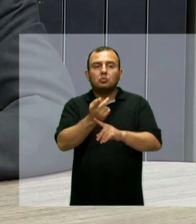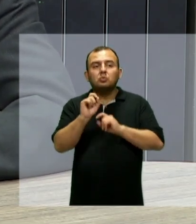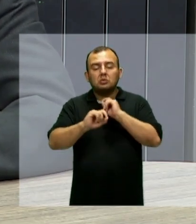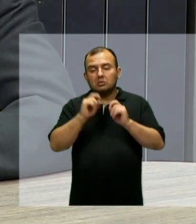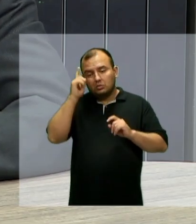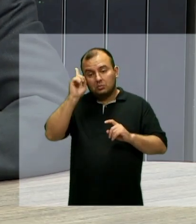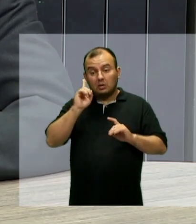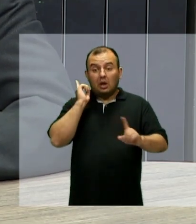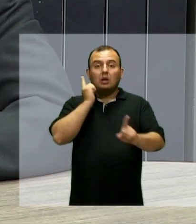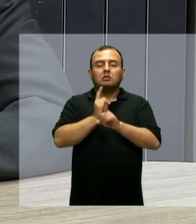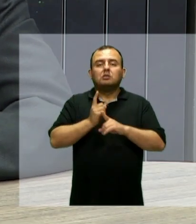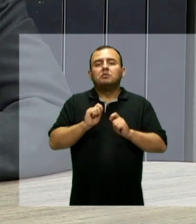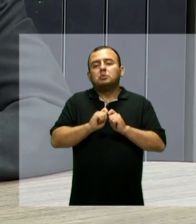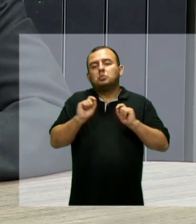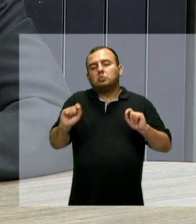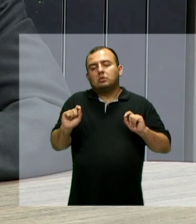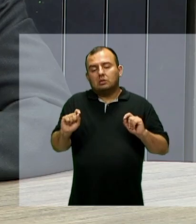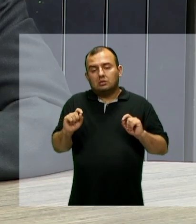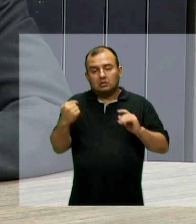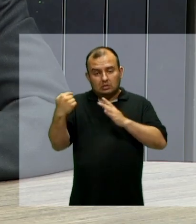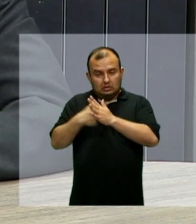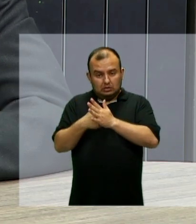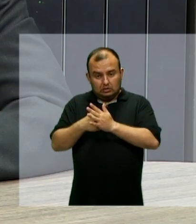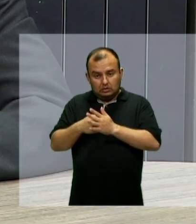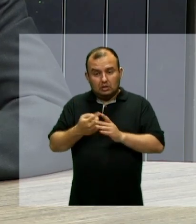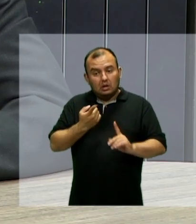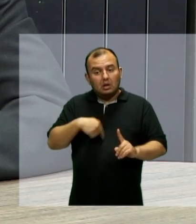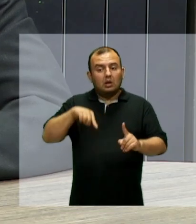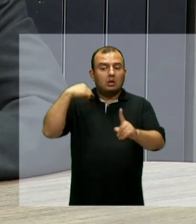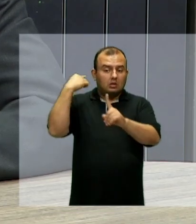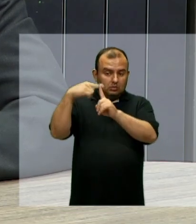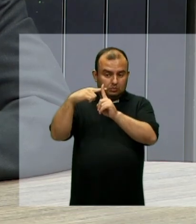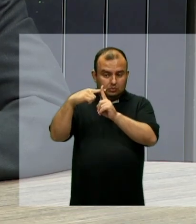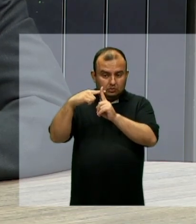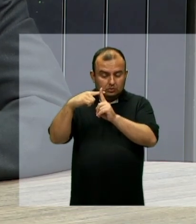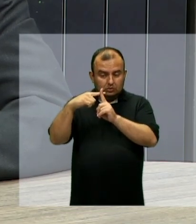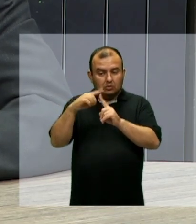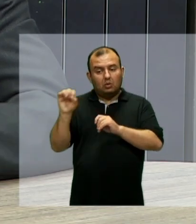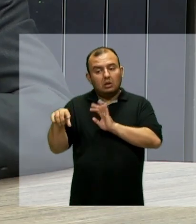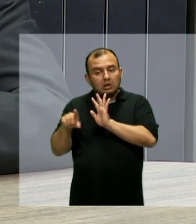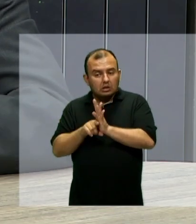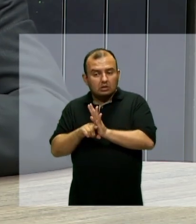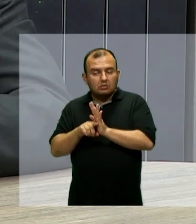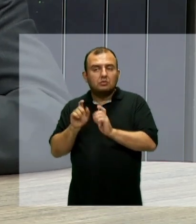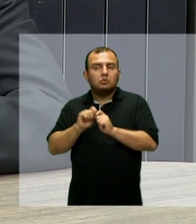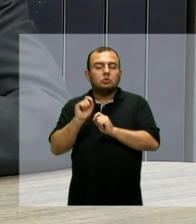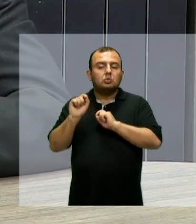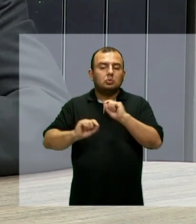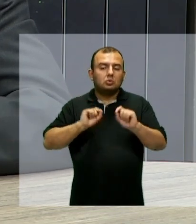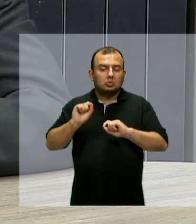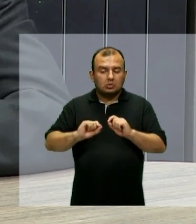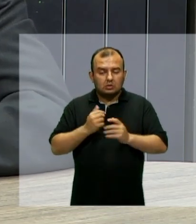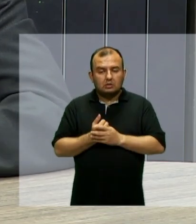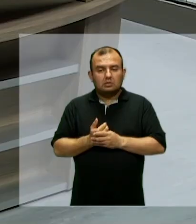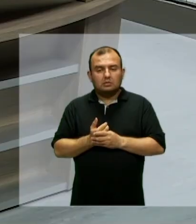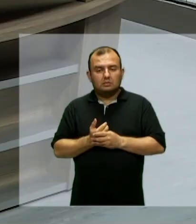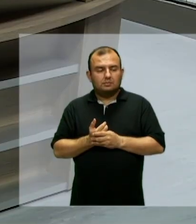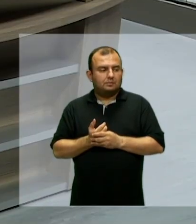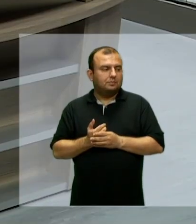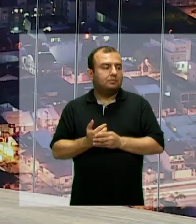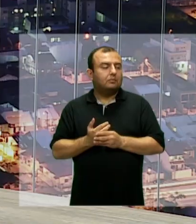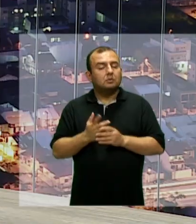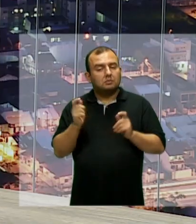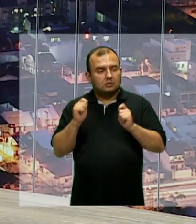Então, assim, se eu vou fazer tal exame, eu tenho que saber se ele é positivo, o que é que eu vou fazer, né? Então, a gente tem que pensar bem, tem que ter muita... Sim, tem que